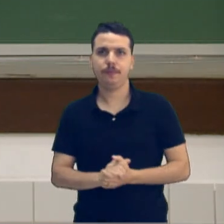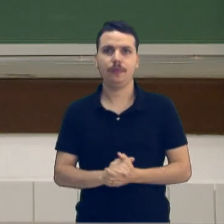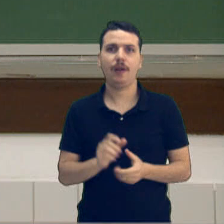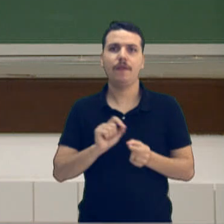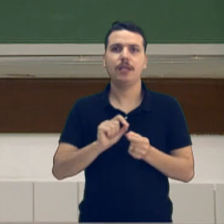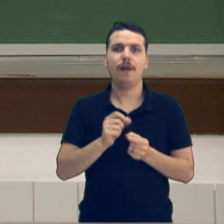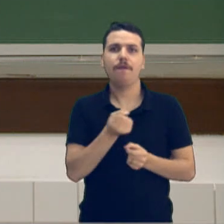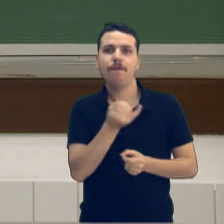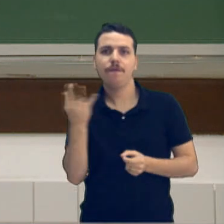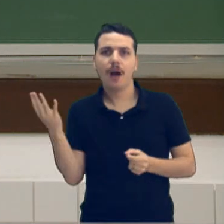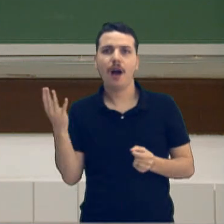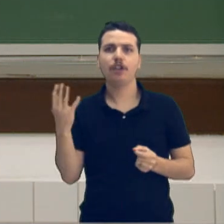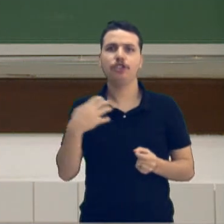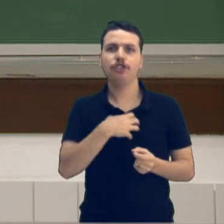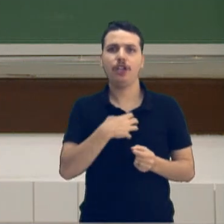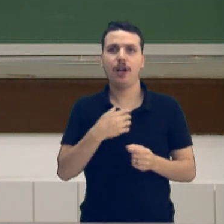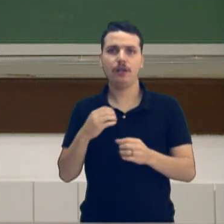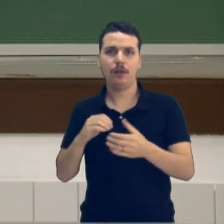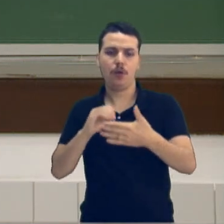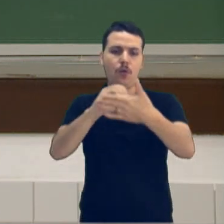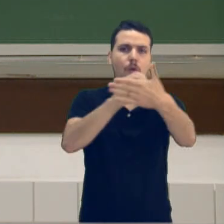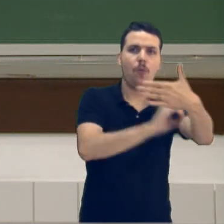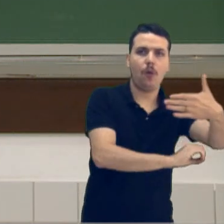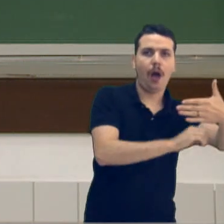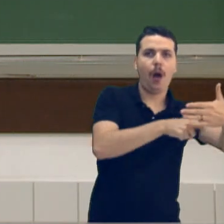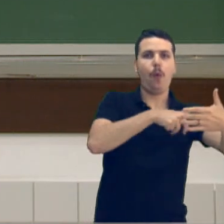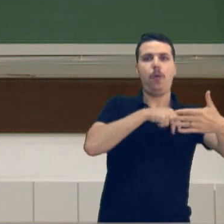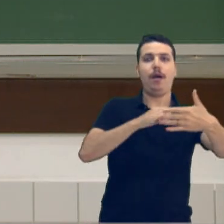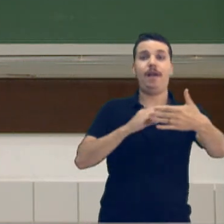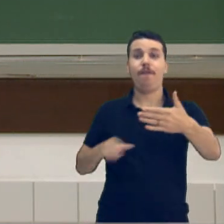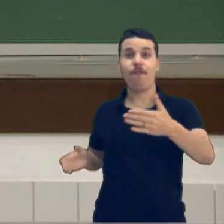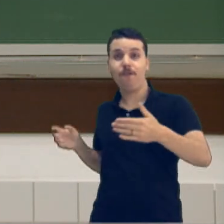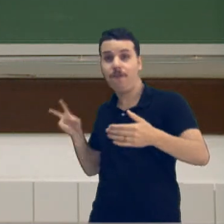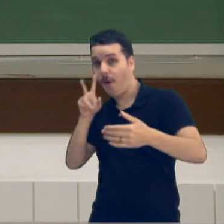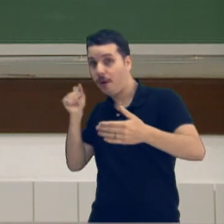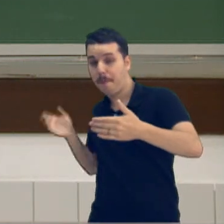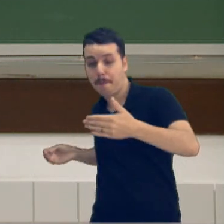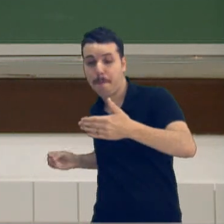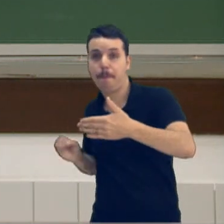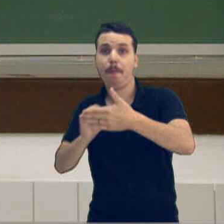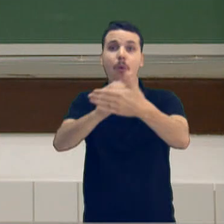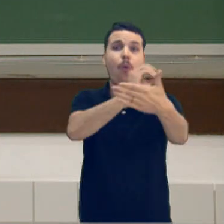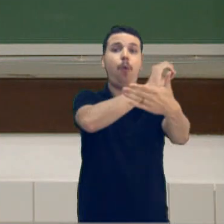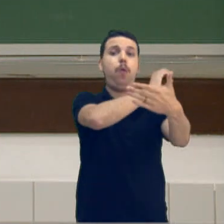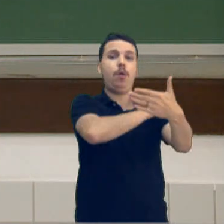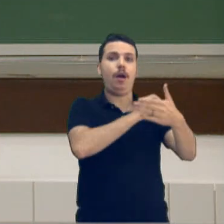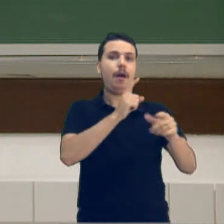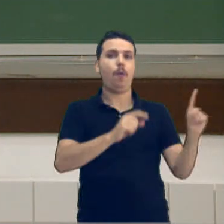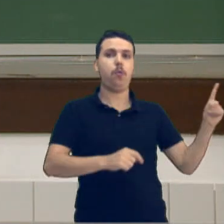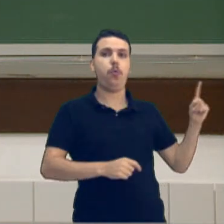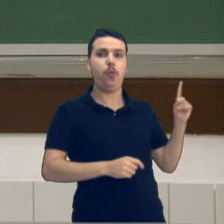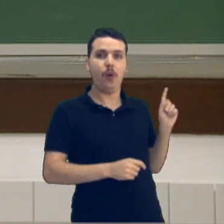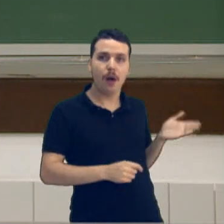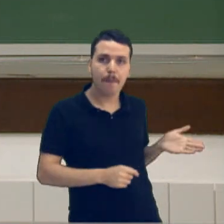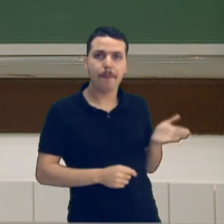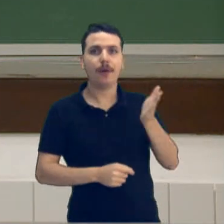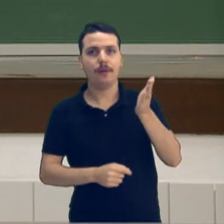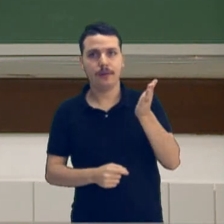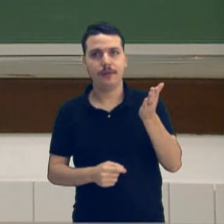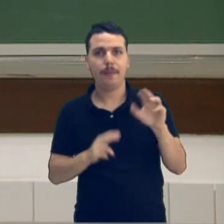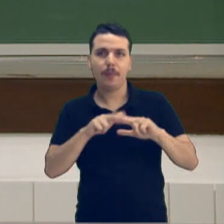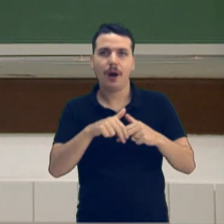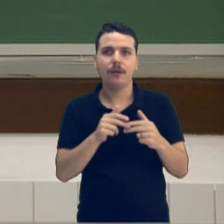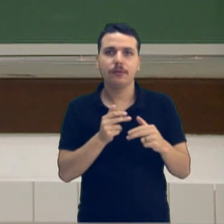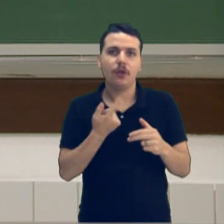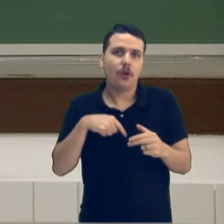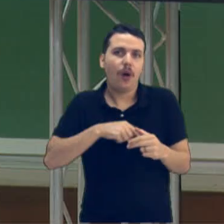para que ele realmente se mova, né? Vá para frente, vá para trás, e que assim como a gente está buscando saúde, qualidade de vida,